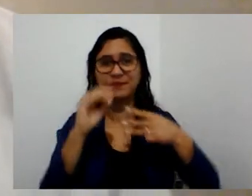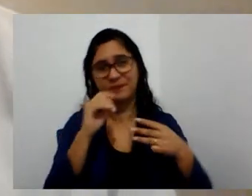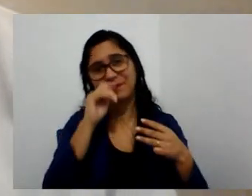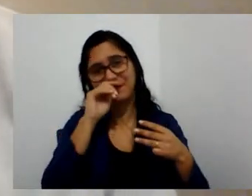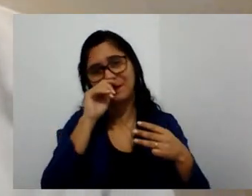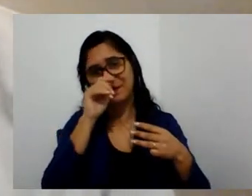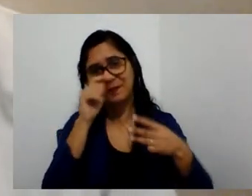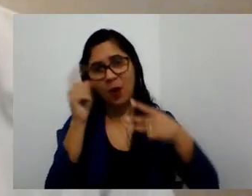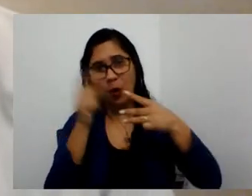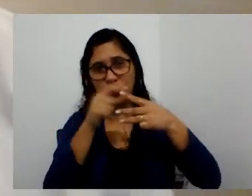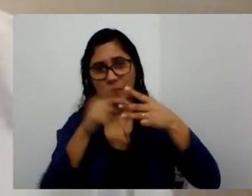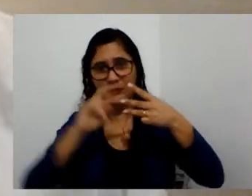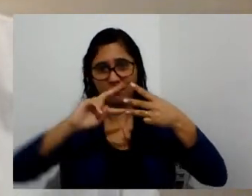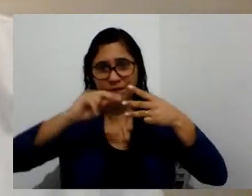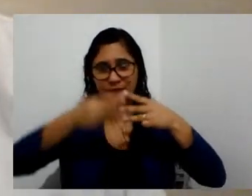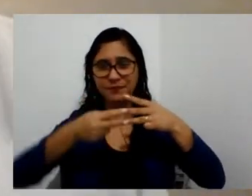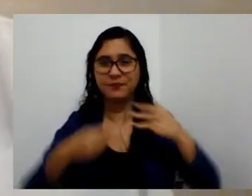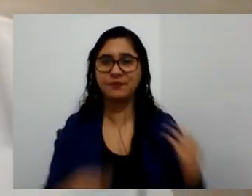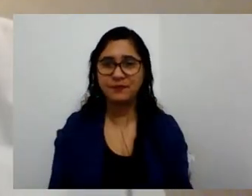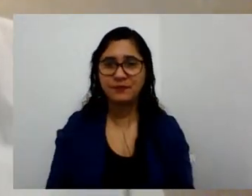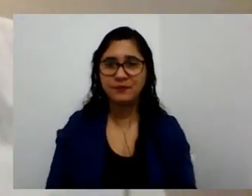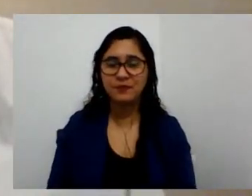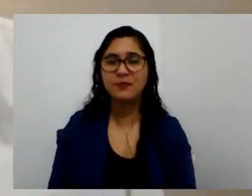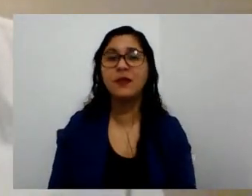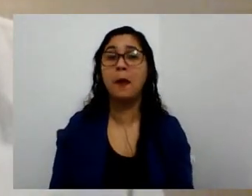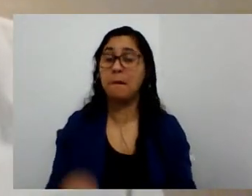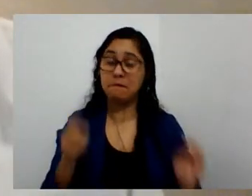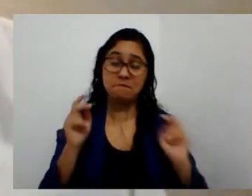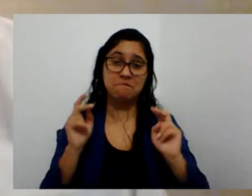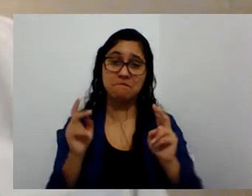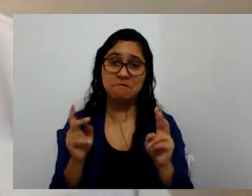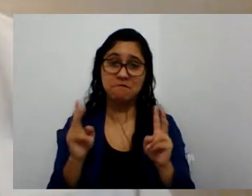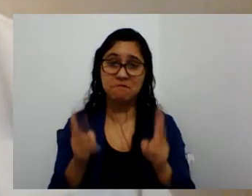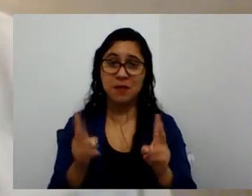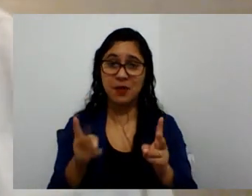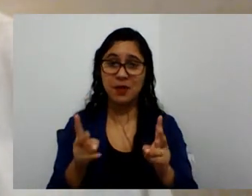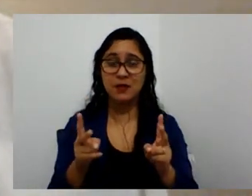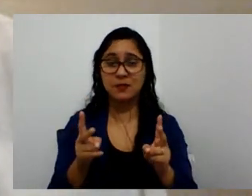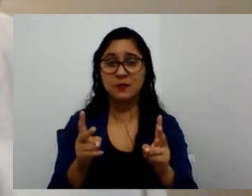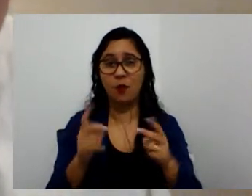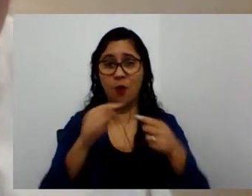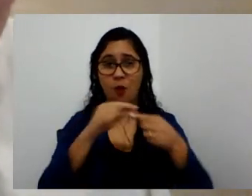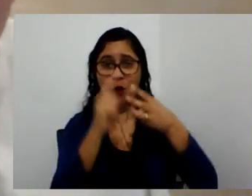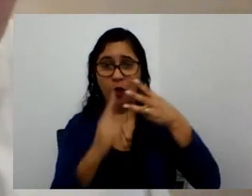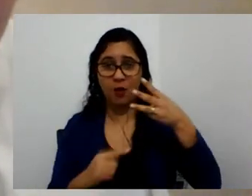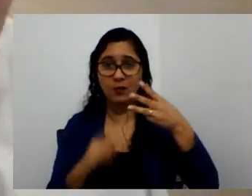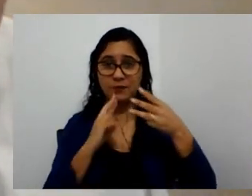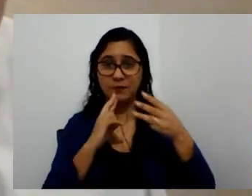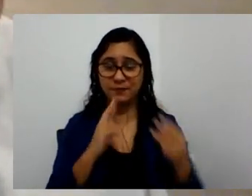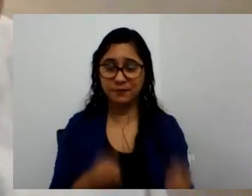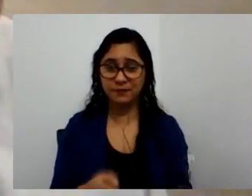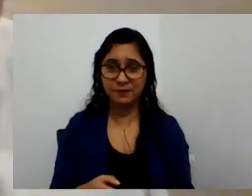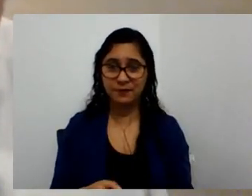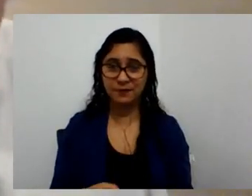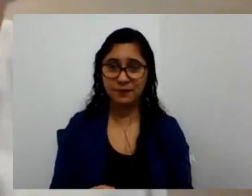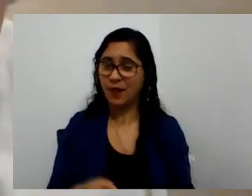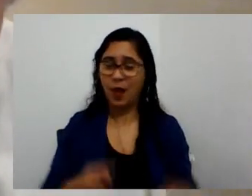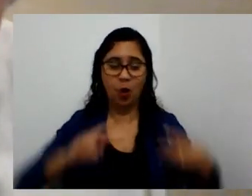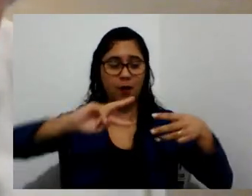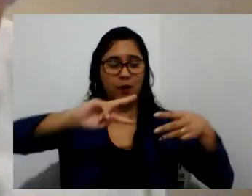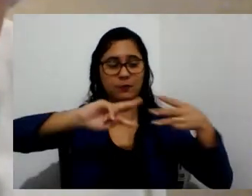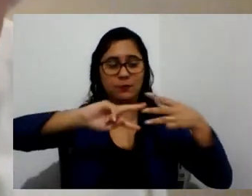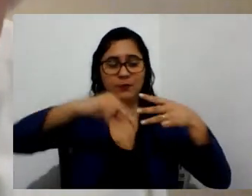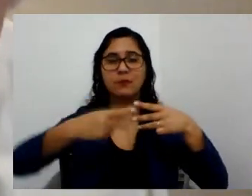Certo? Então, nós começamos com a mesma série, então. Aliás, com a série inversa,